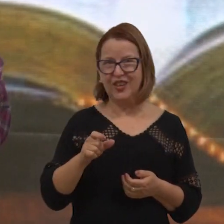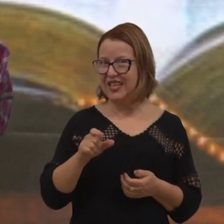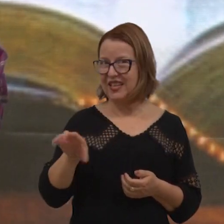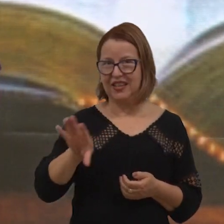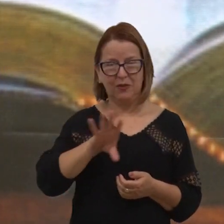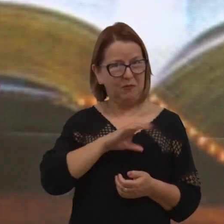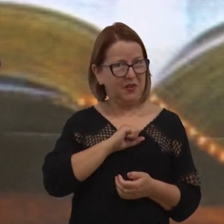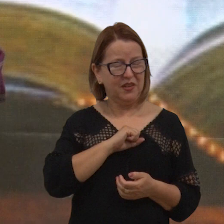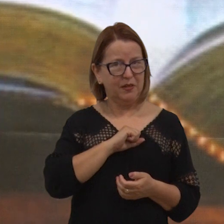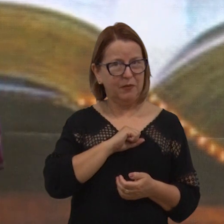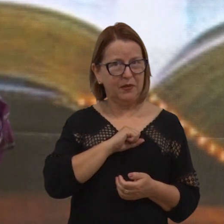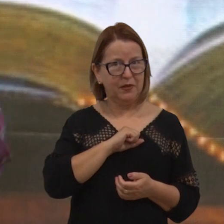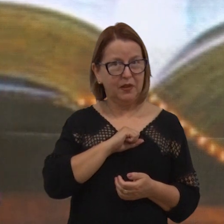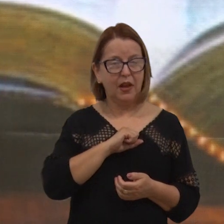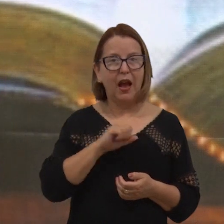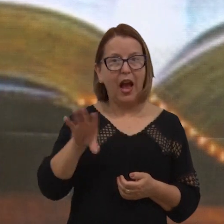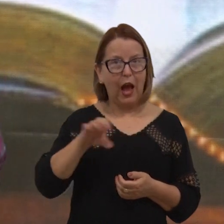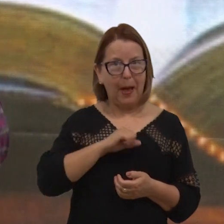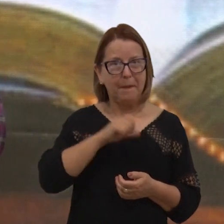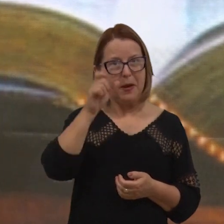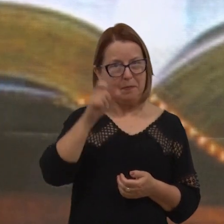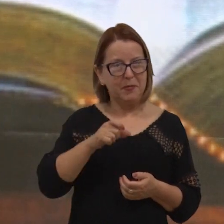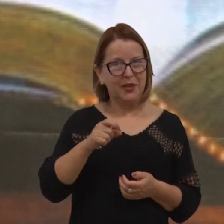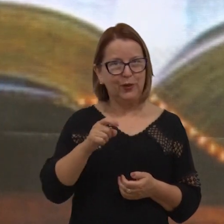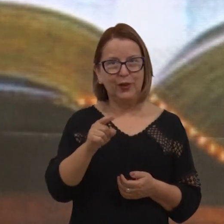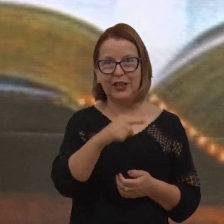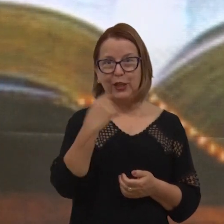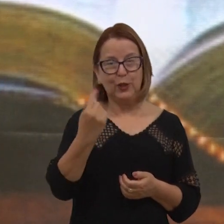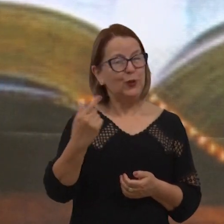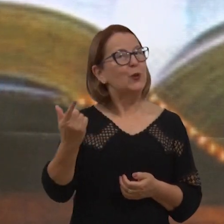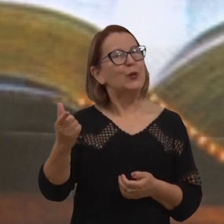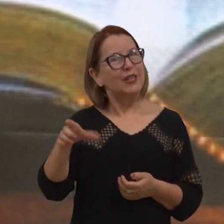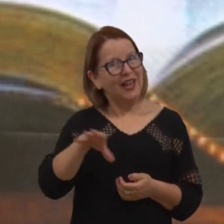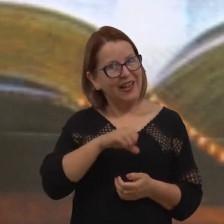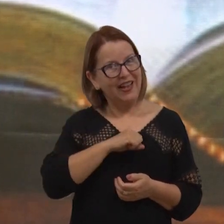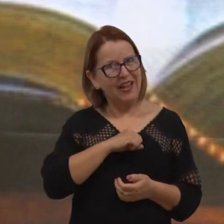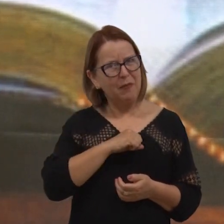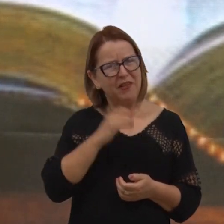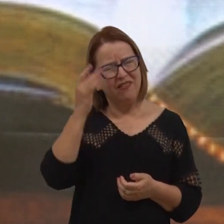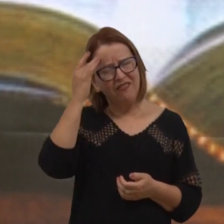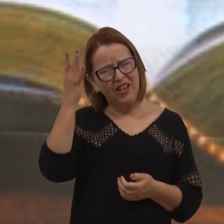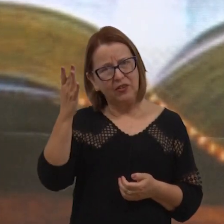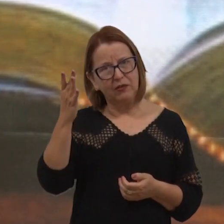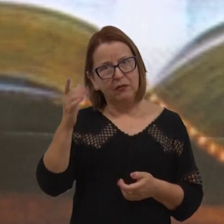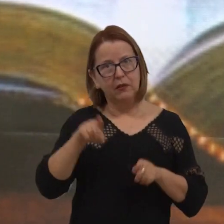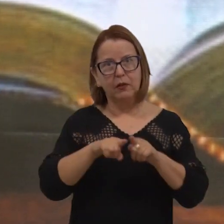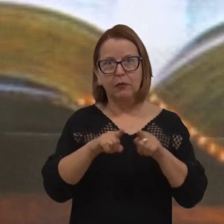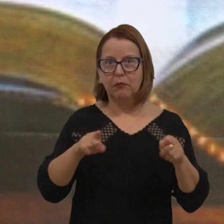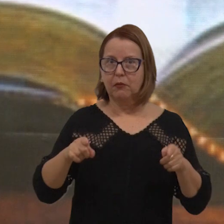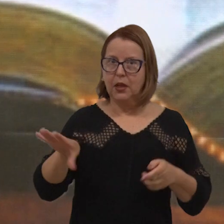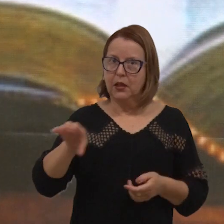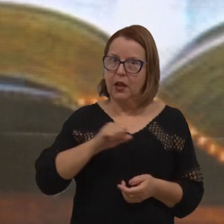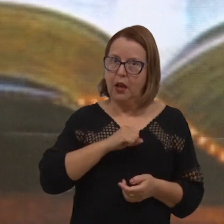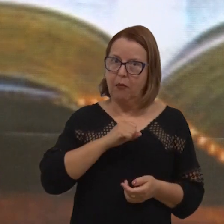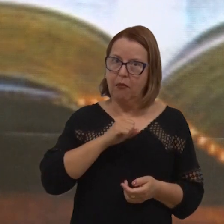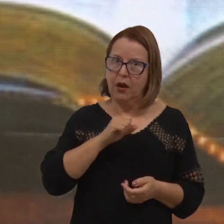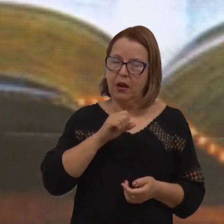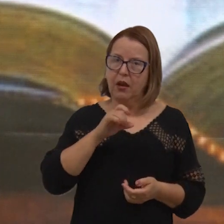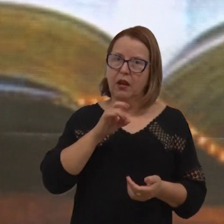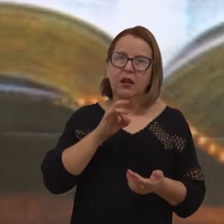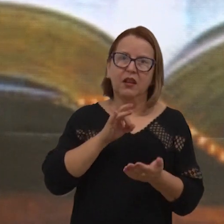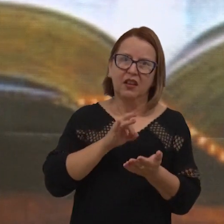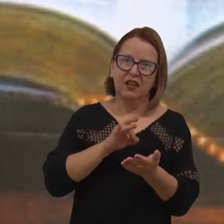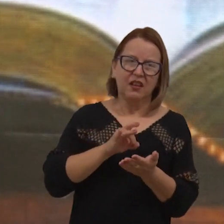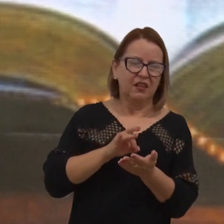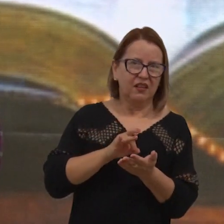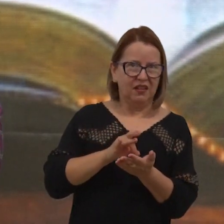quero ver você amar o inimigo. Você amar aquele que maldiz de você. Então,